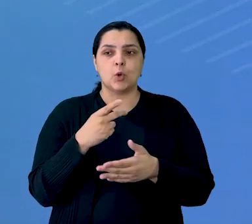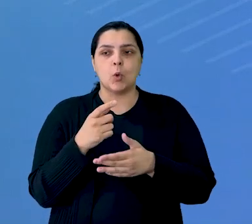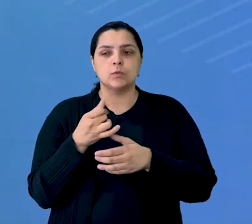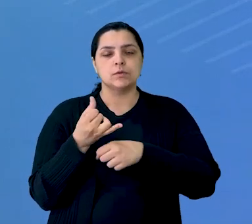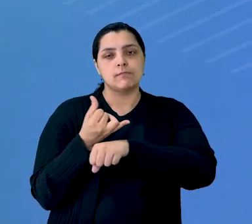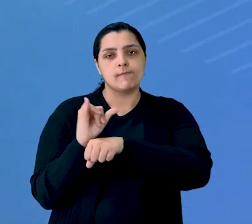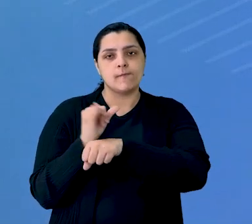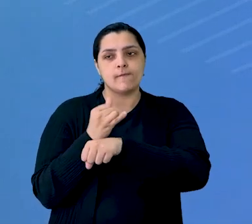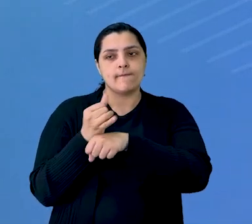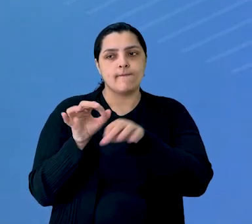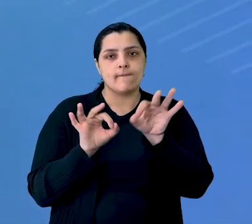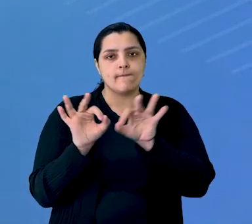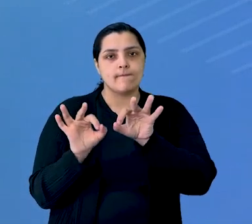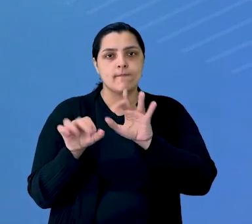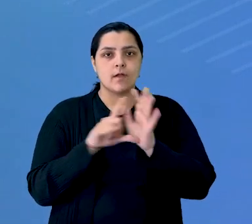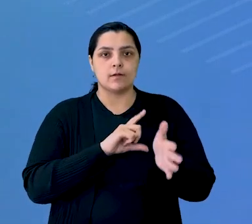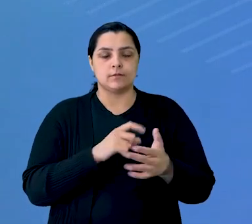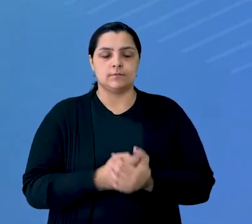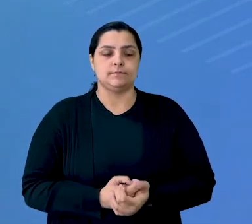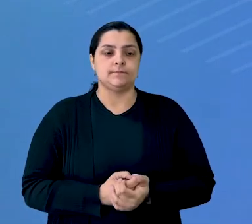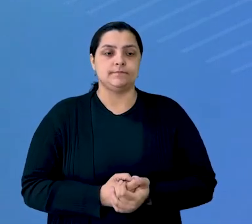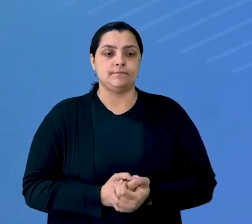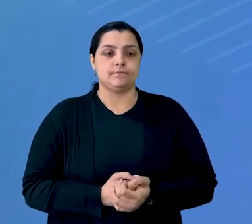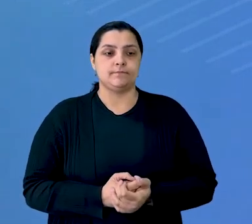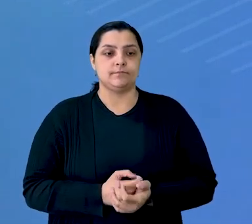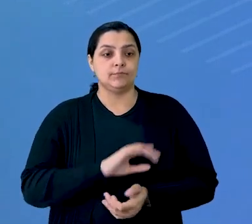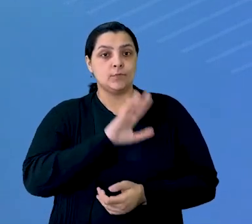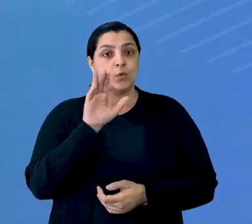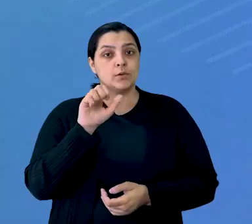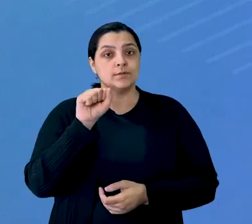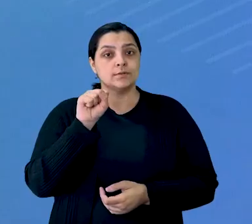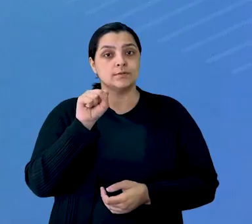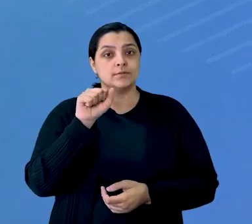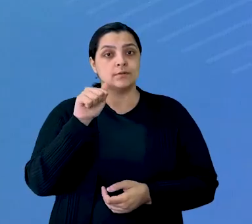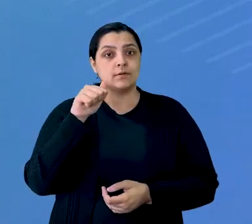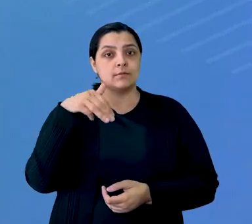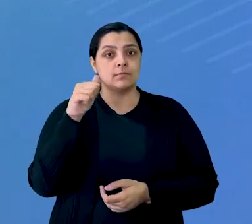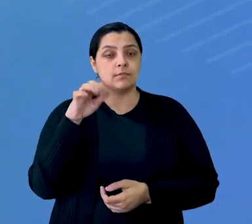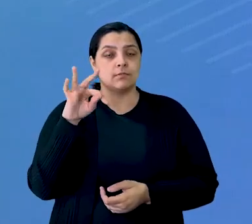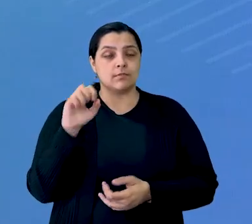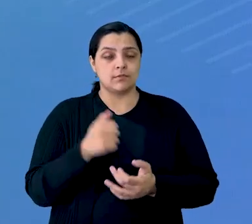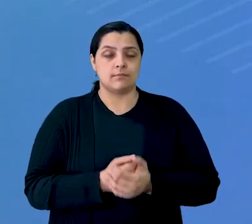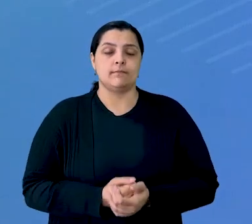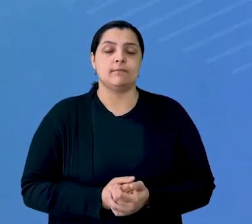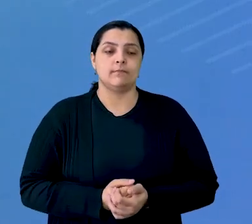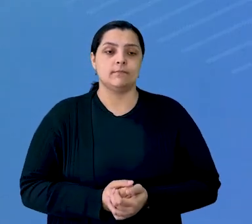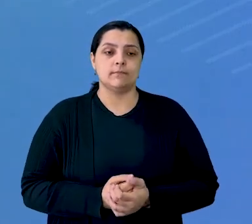ou condicionado. A repórter Samanta Peçanha conta os detalhes para a gente. Oi, Samanta.